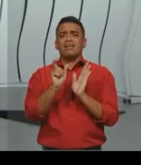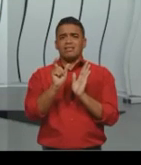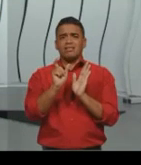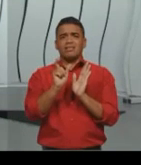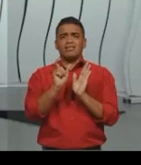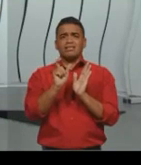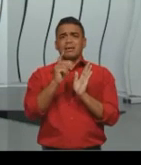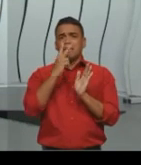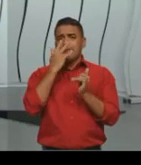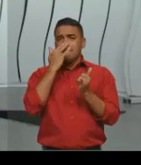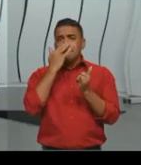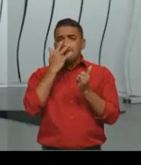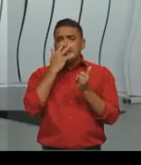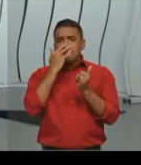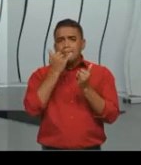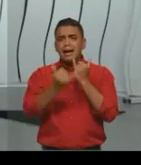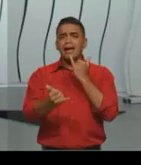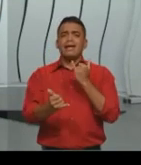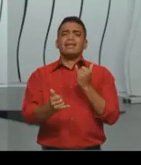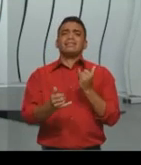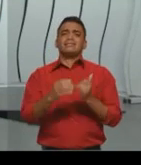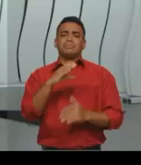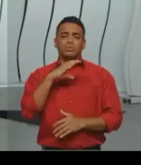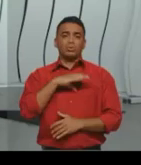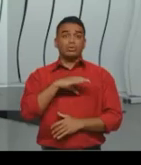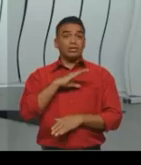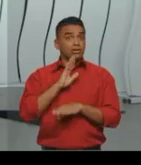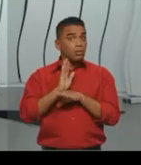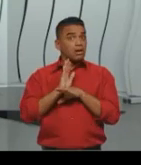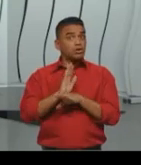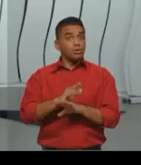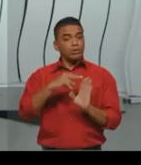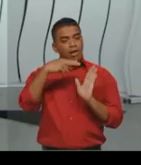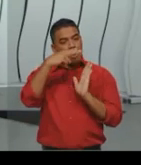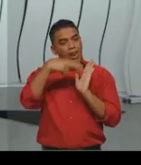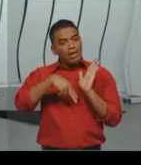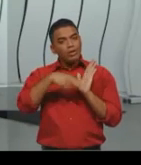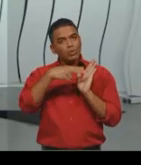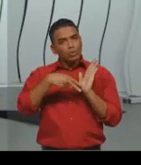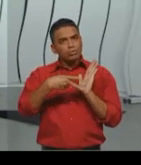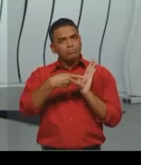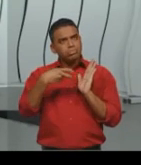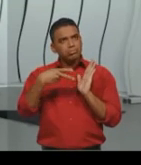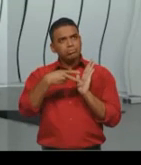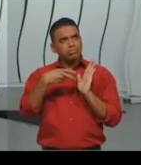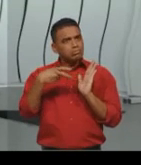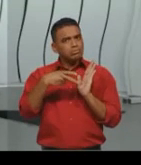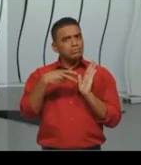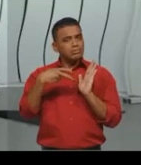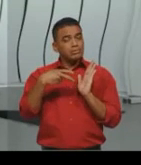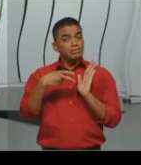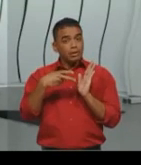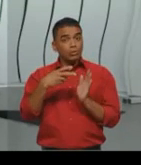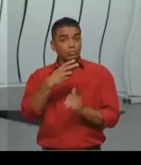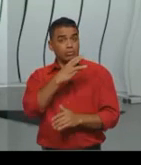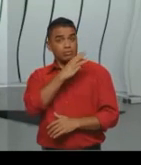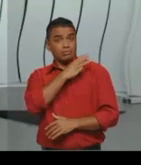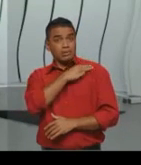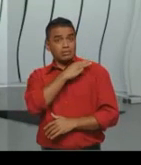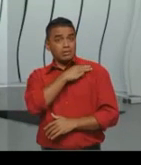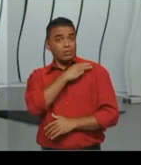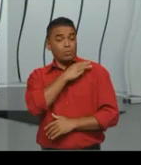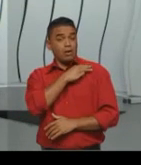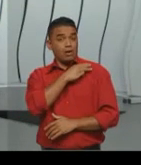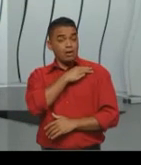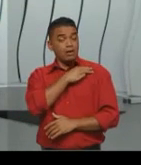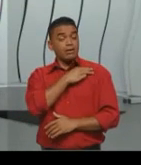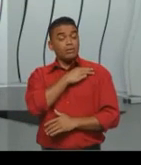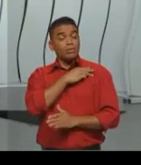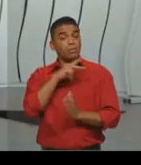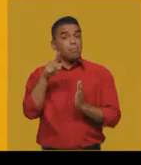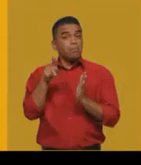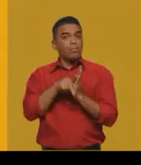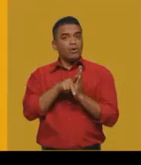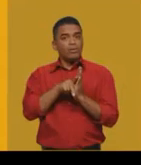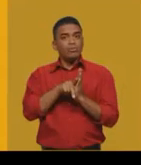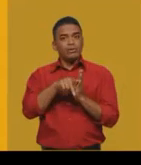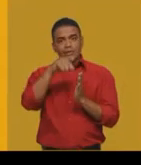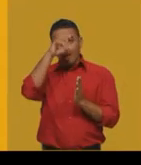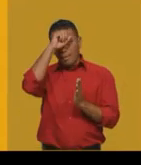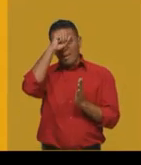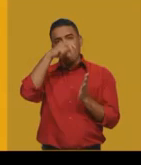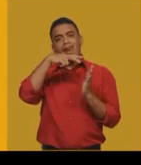quase tudo era cognato. Então isso ajuda demais a leitura. A gente está falando aqui do terceiro ano, mais dando uma ênfase mais à leitura. Então vamos